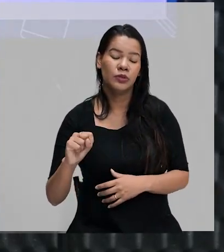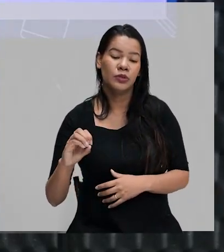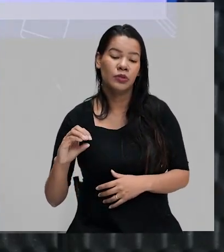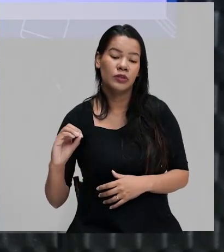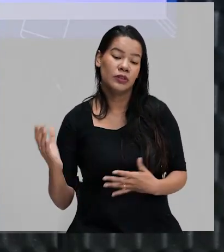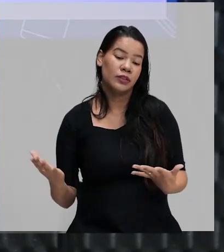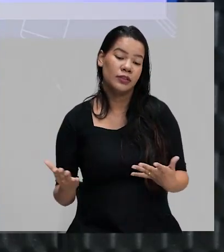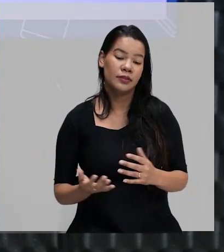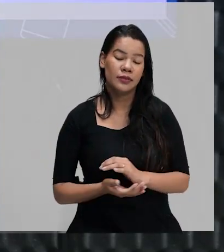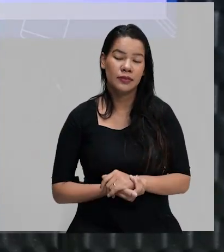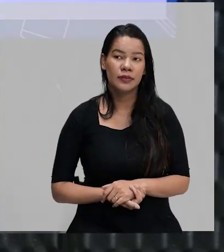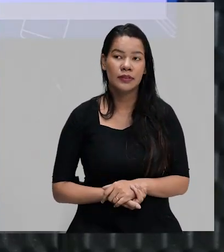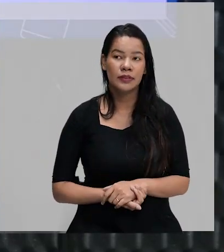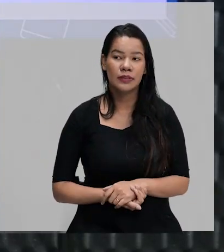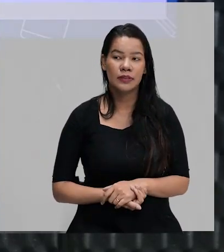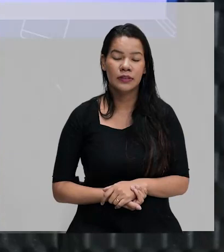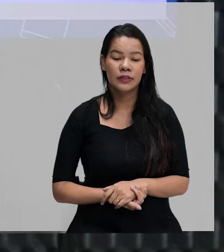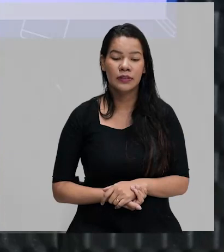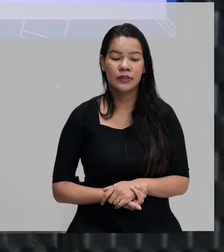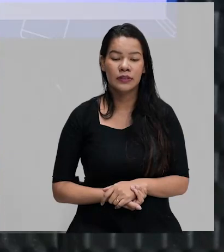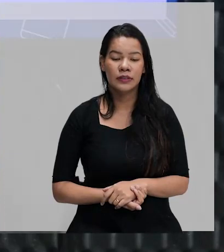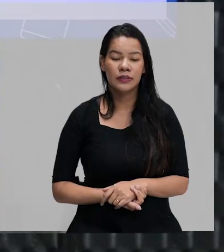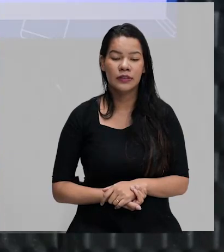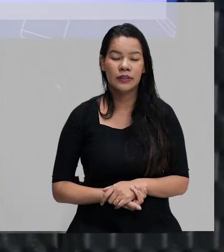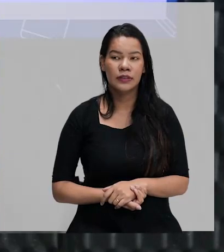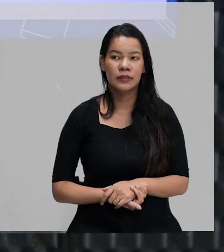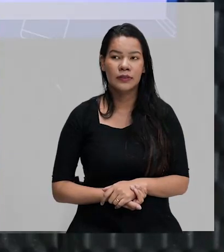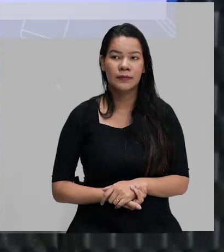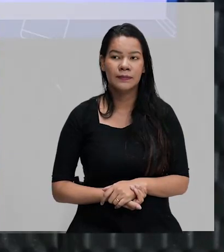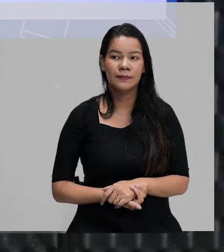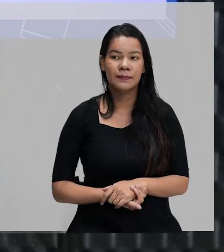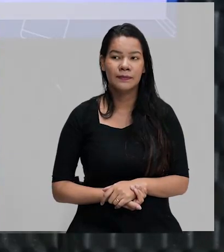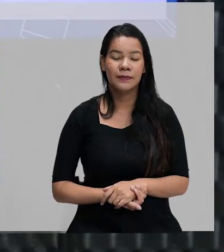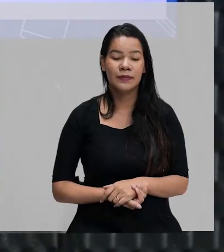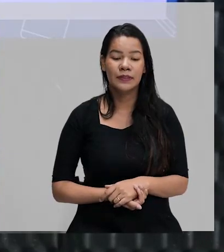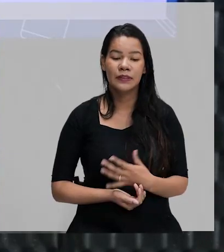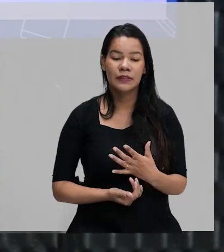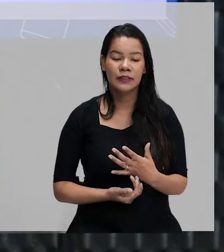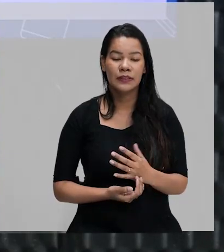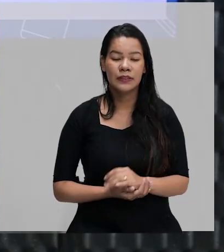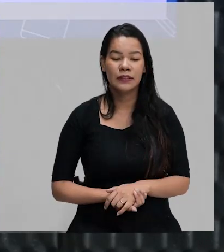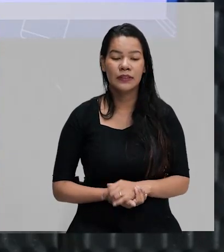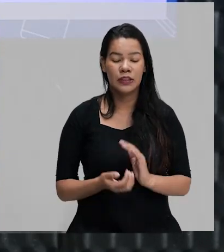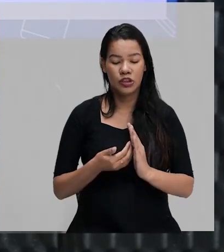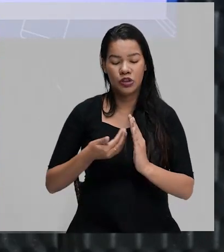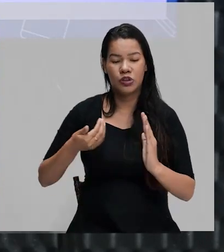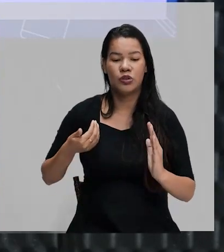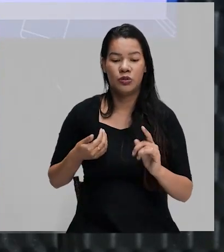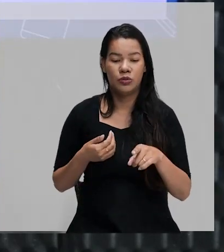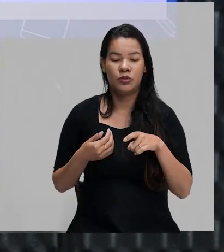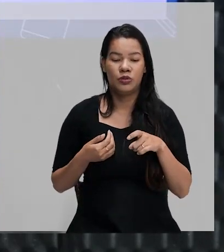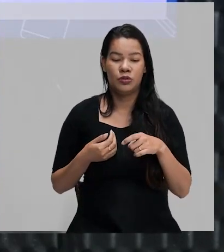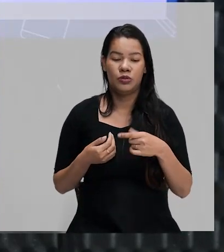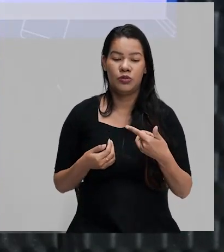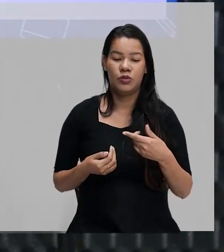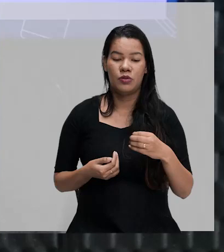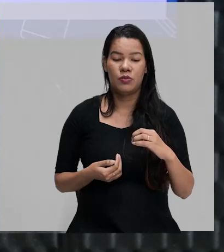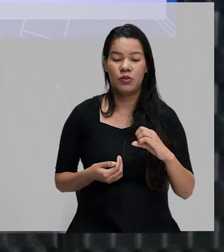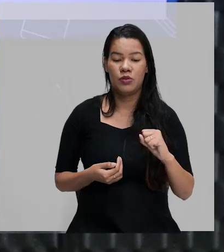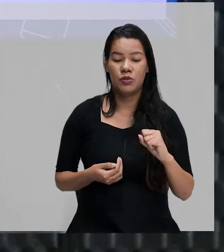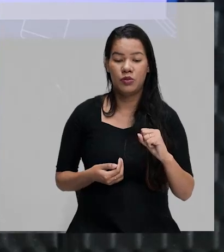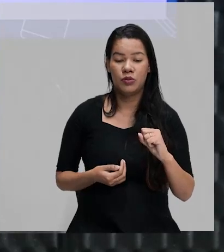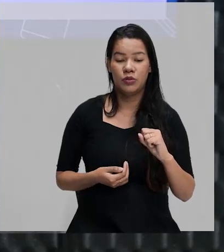1, 208x igual a 2080. Isolando x, 2080 dividido